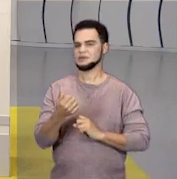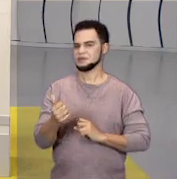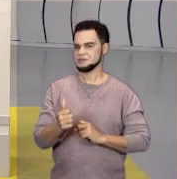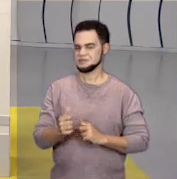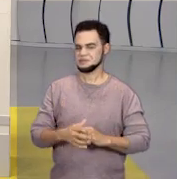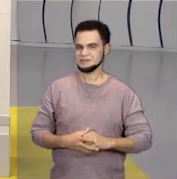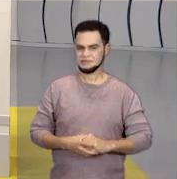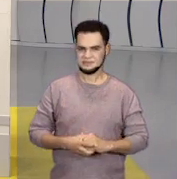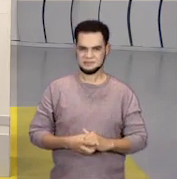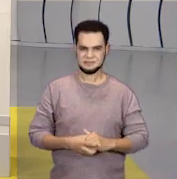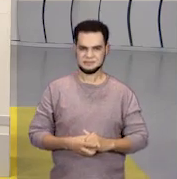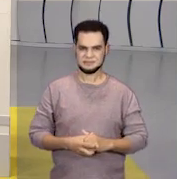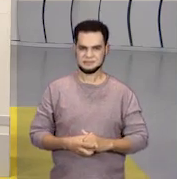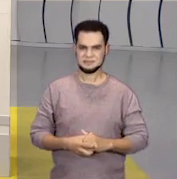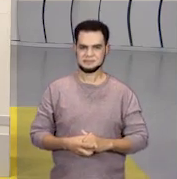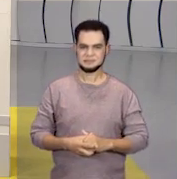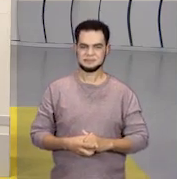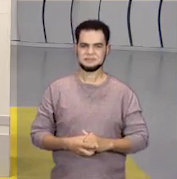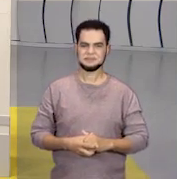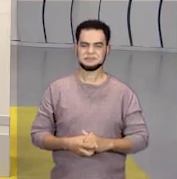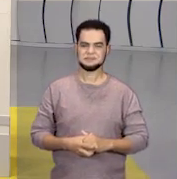eu vejo